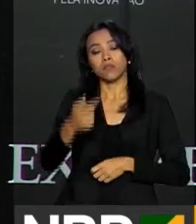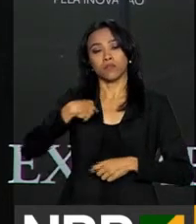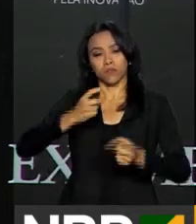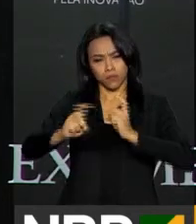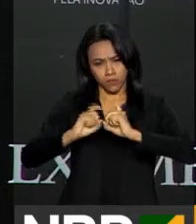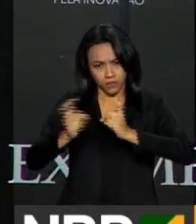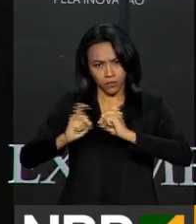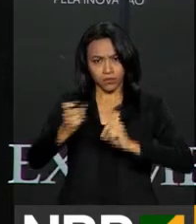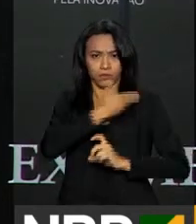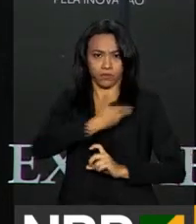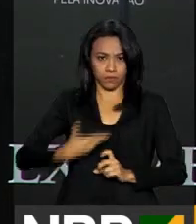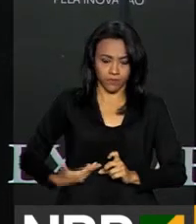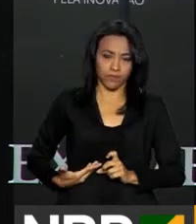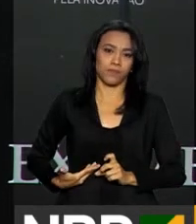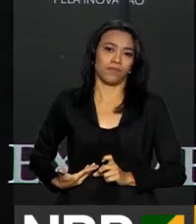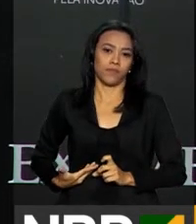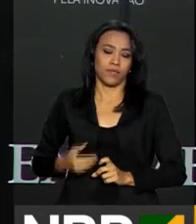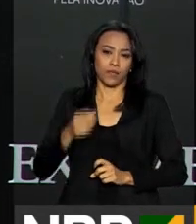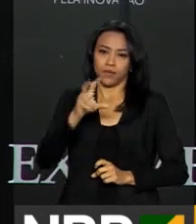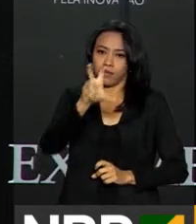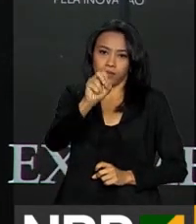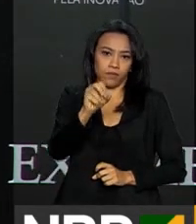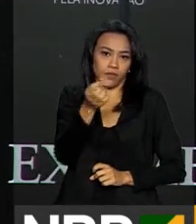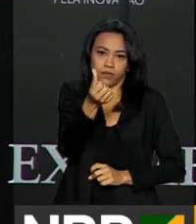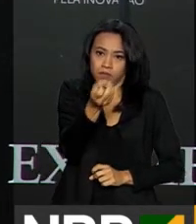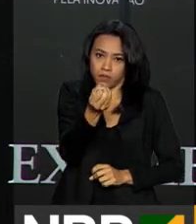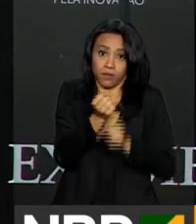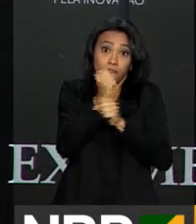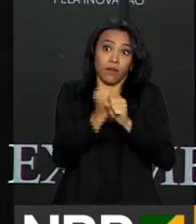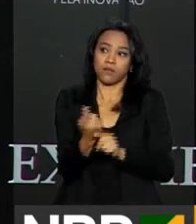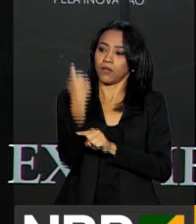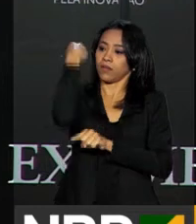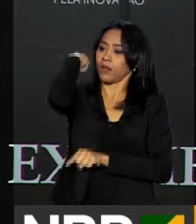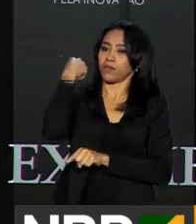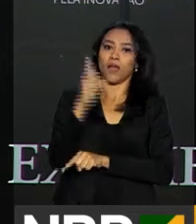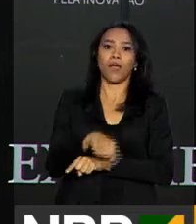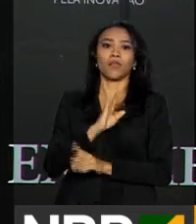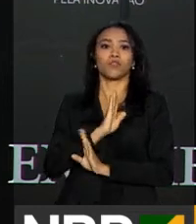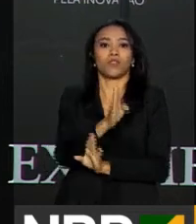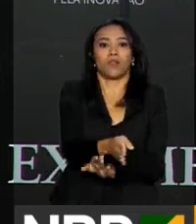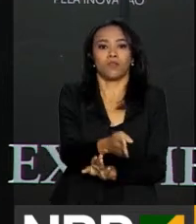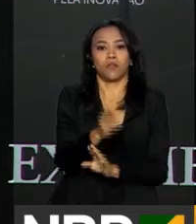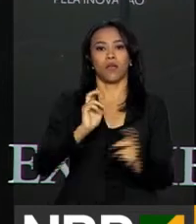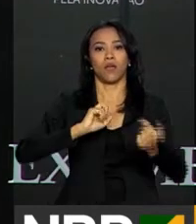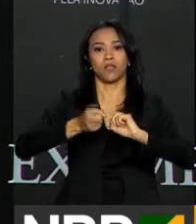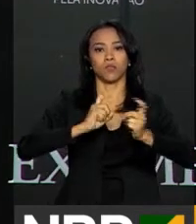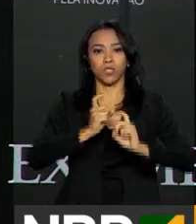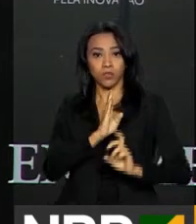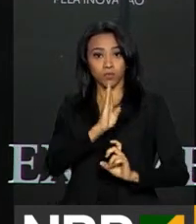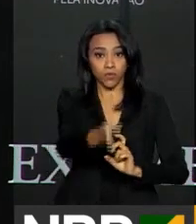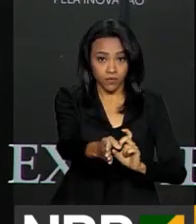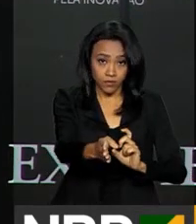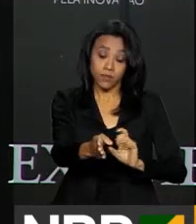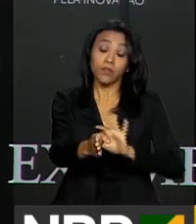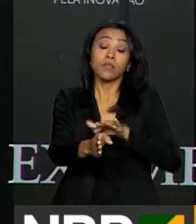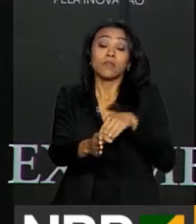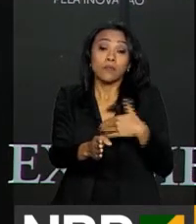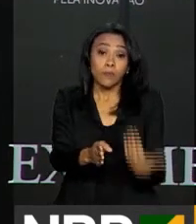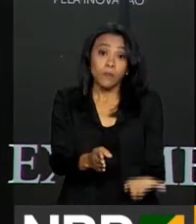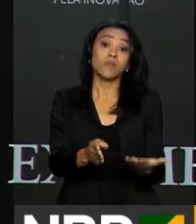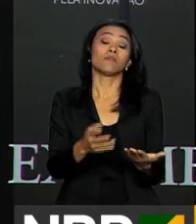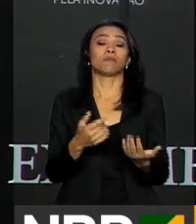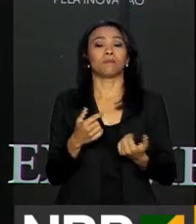administração pública, né? Há 50, 60 anos atrás, era só administração direta. Não é? Quando